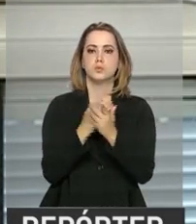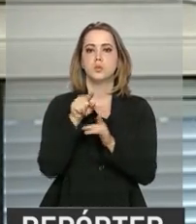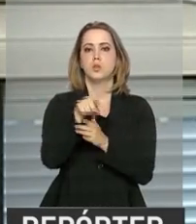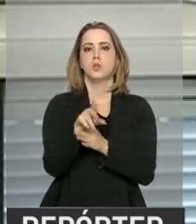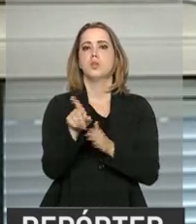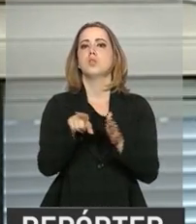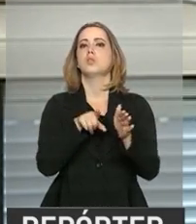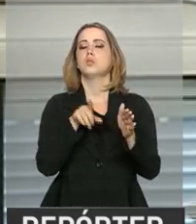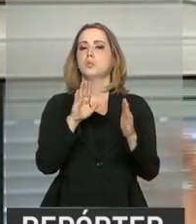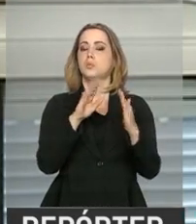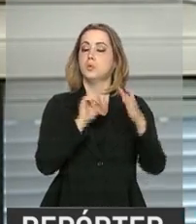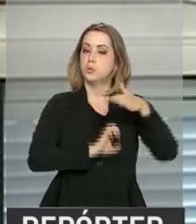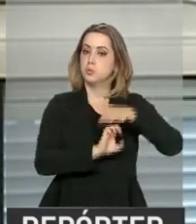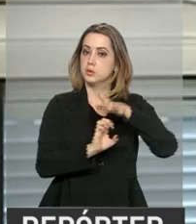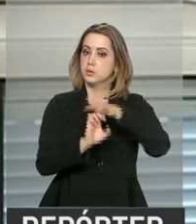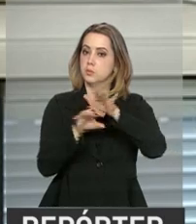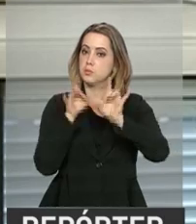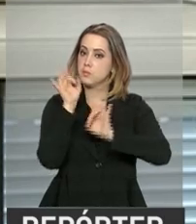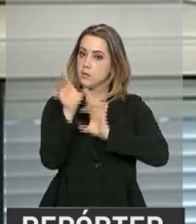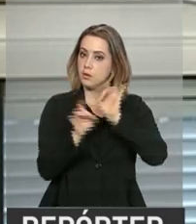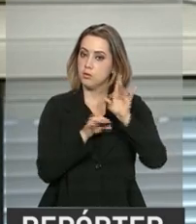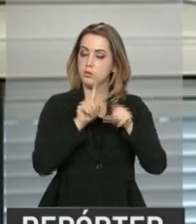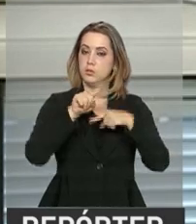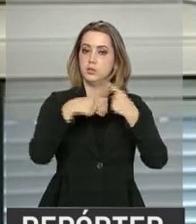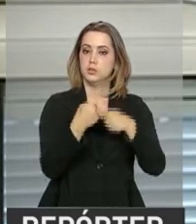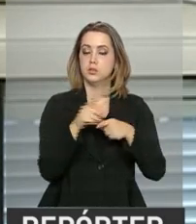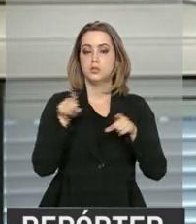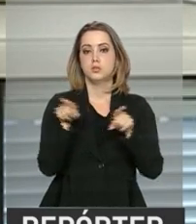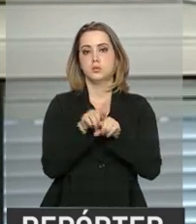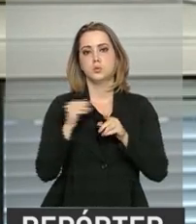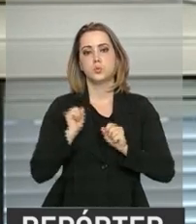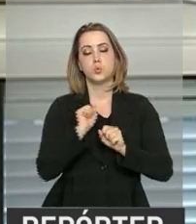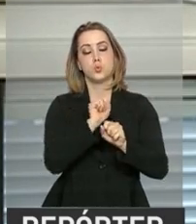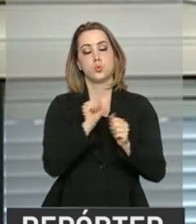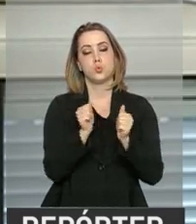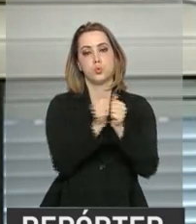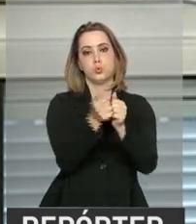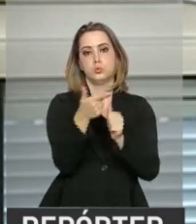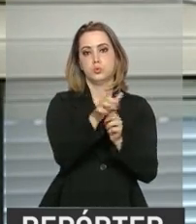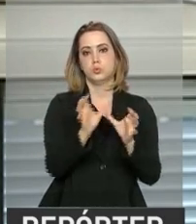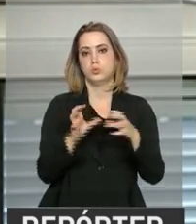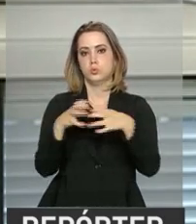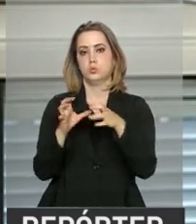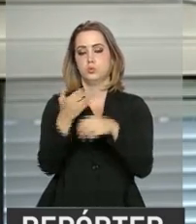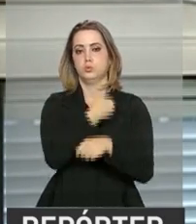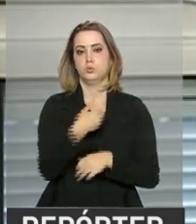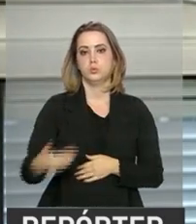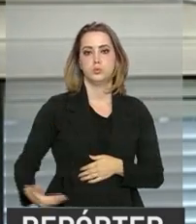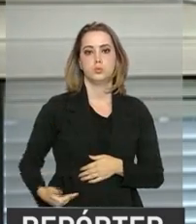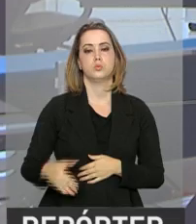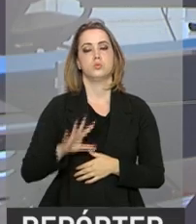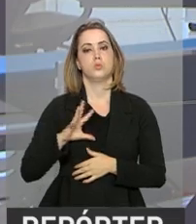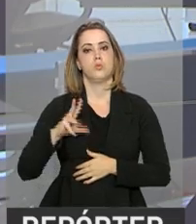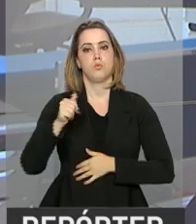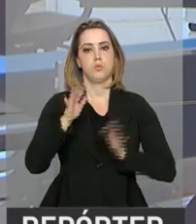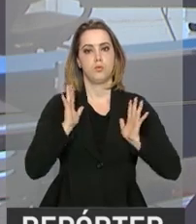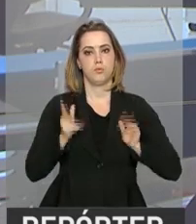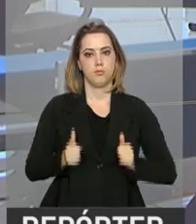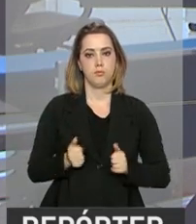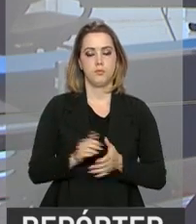especializada e com apoio dos outros órgãos de governo nós trabalhamos juntos tentarmos atingir essa meta a universalização